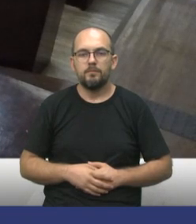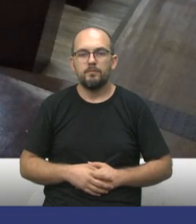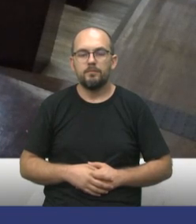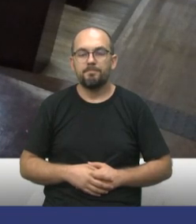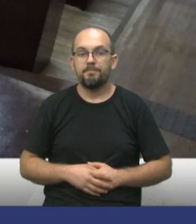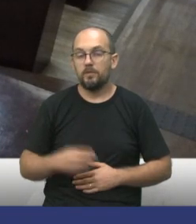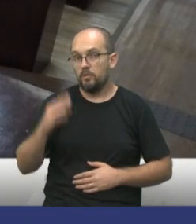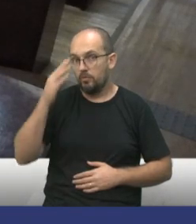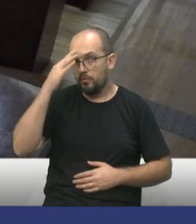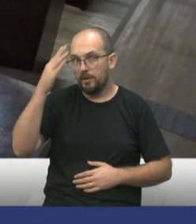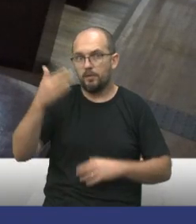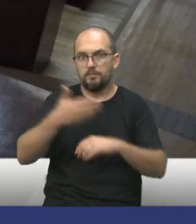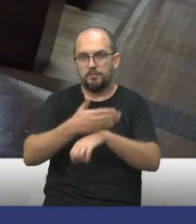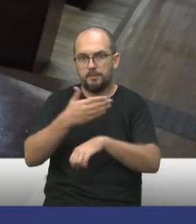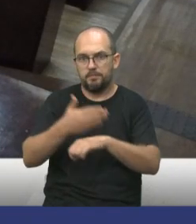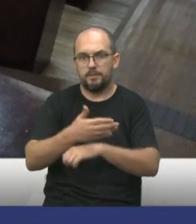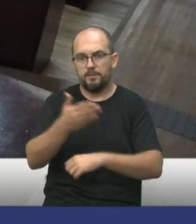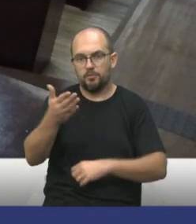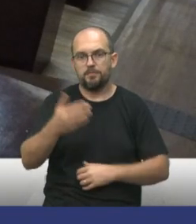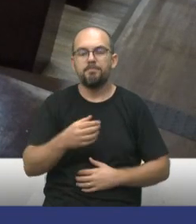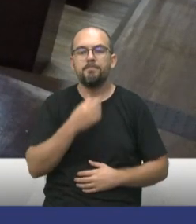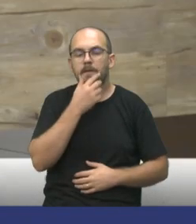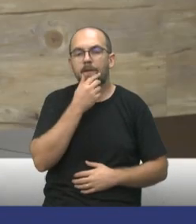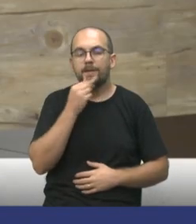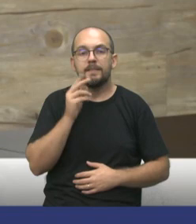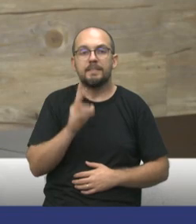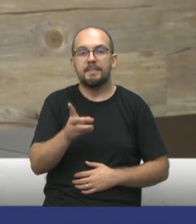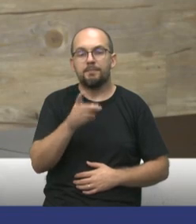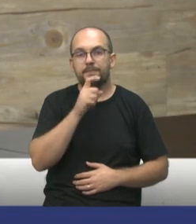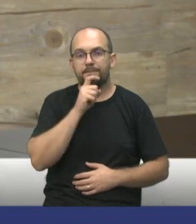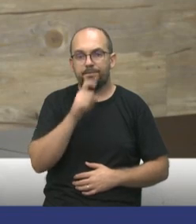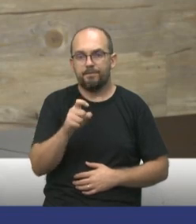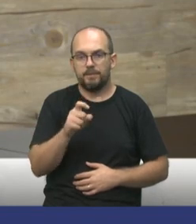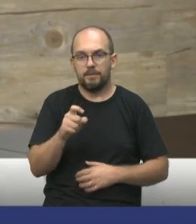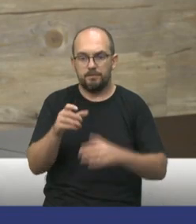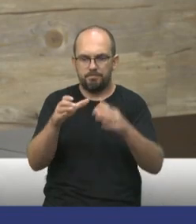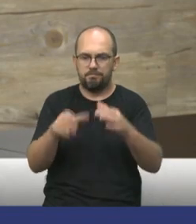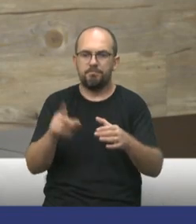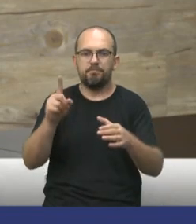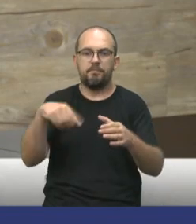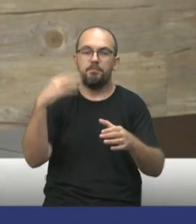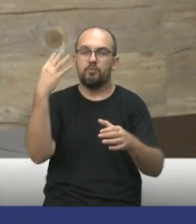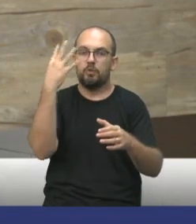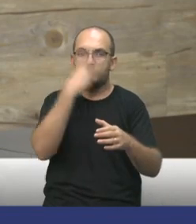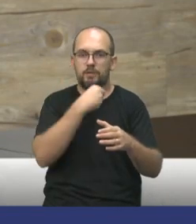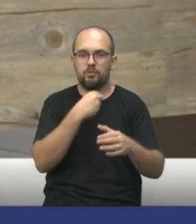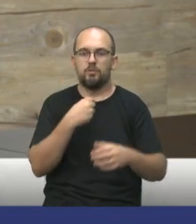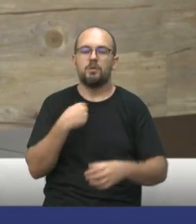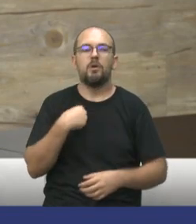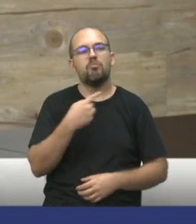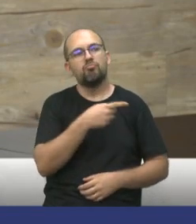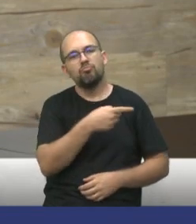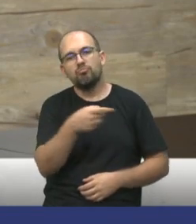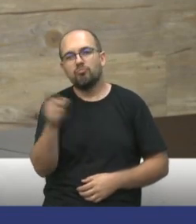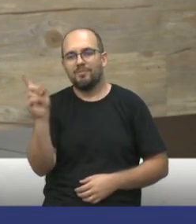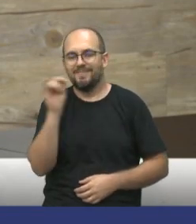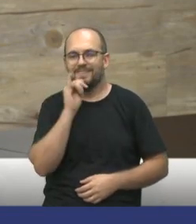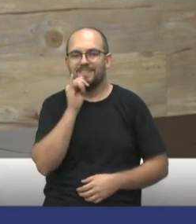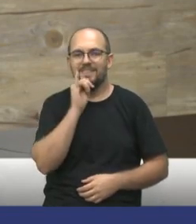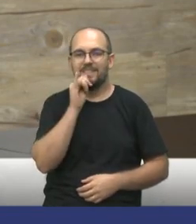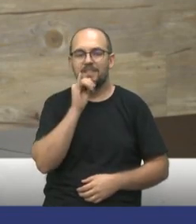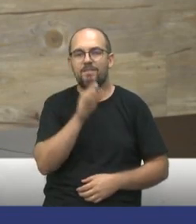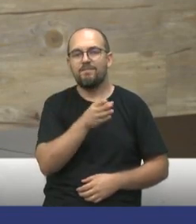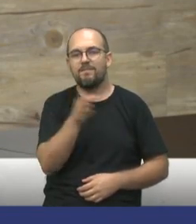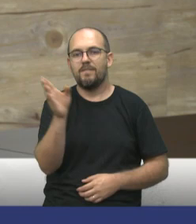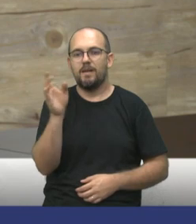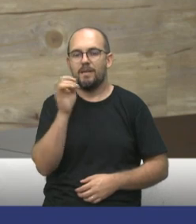Obrigado pela participação. E o Sempre Verde é um bairro bonito, né? A gente passa por ali, principalmente